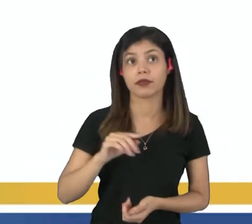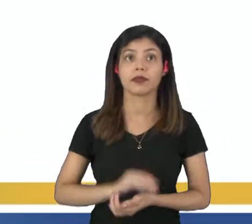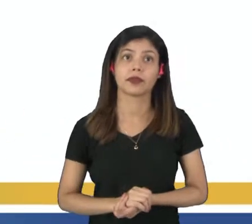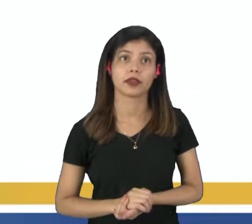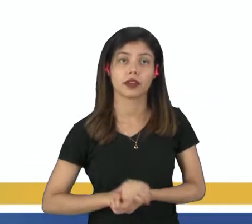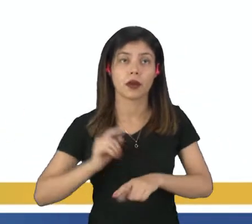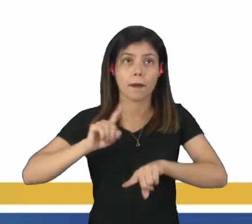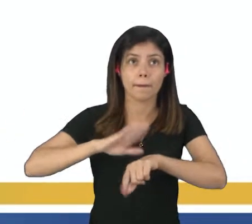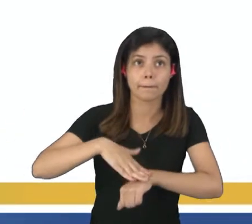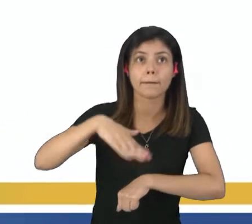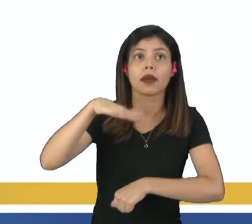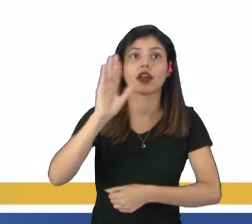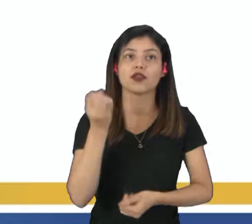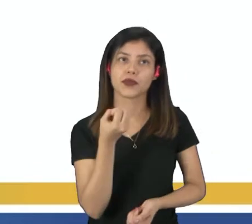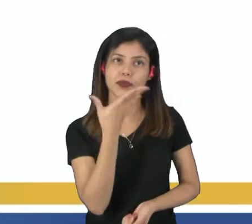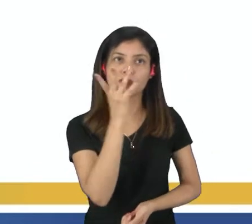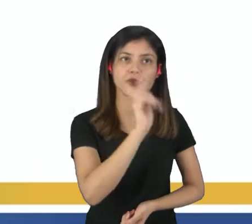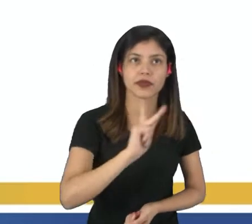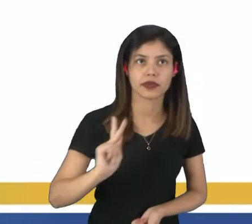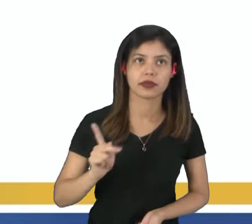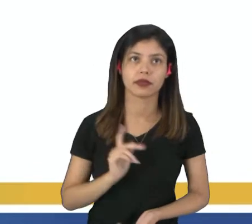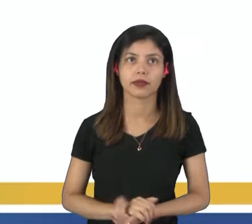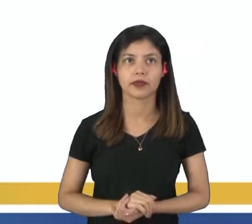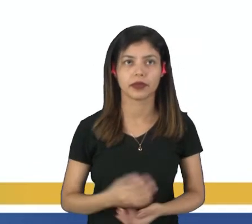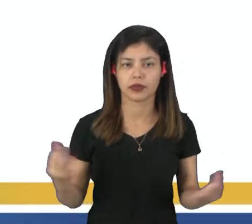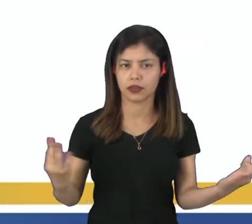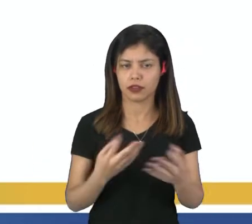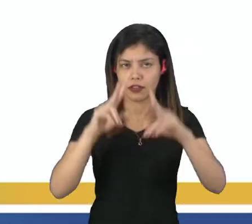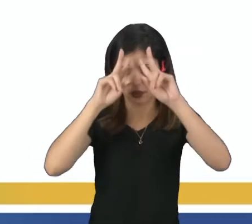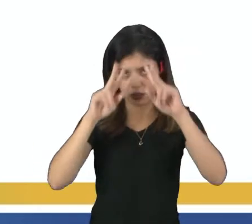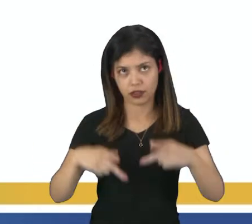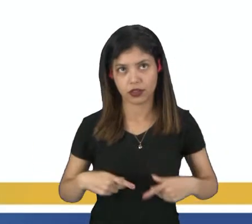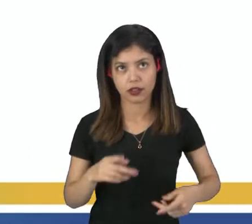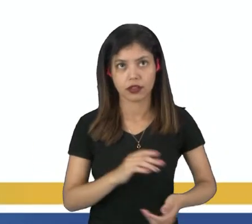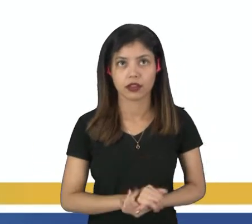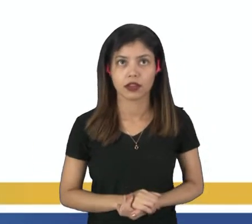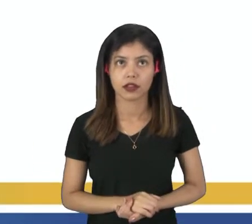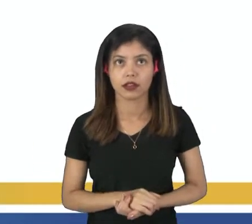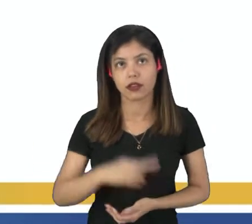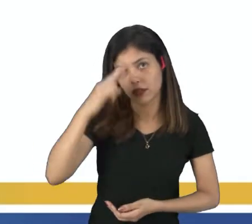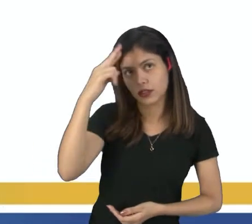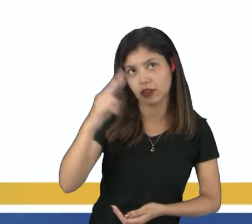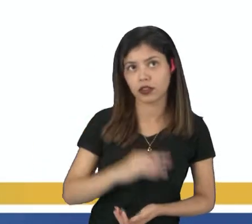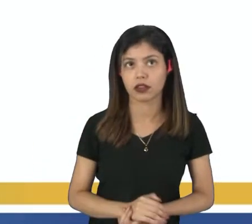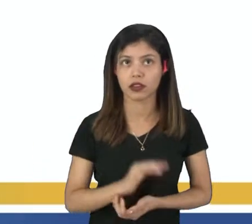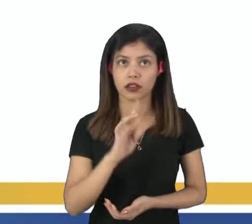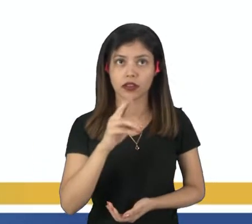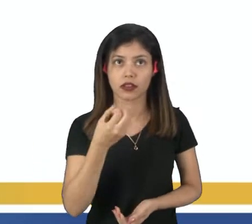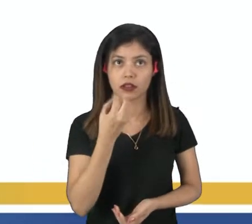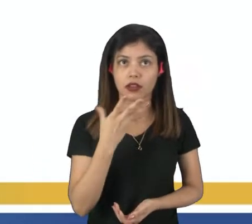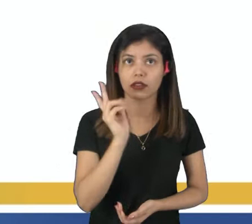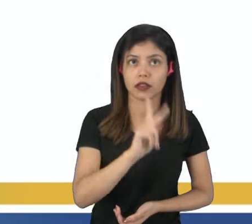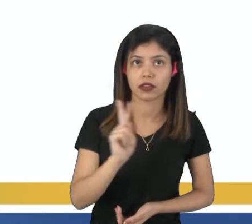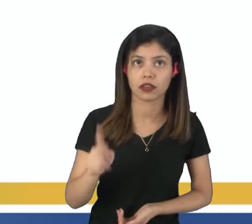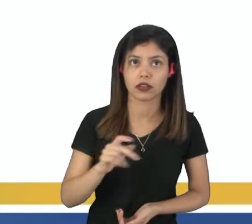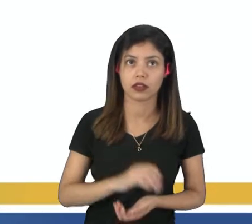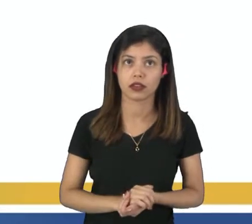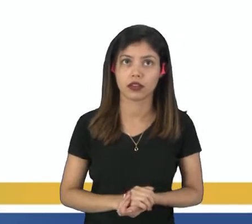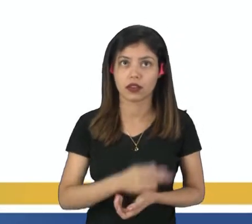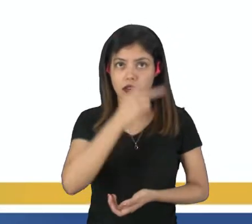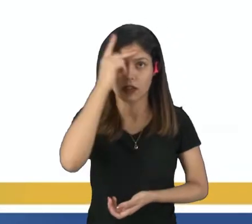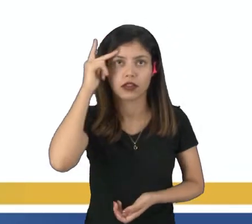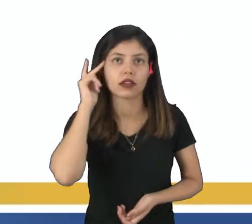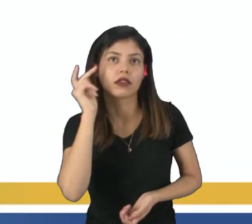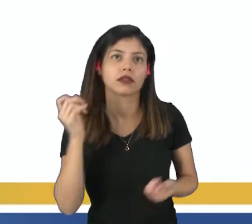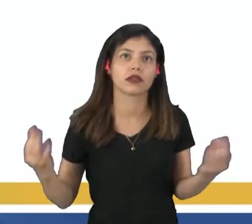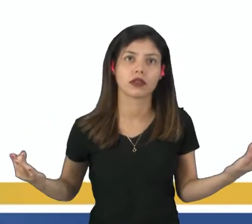é mais que uma boa professora e um ótimo ser humano. Senhorita Otmar, boa professora,